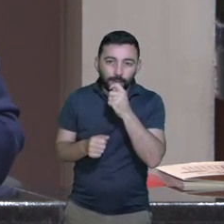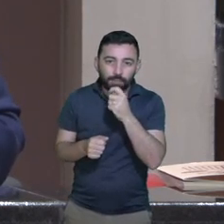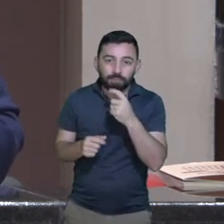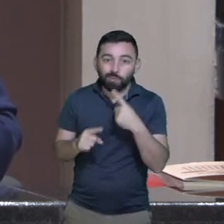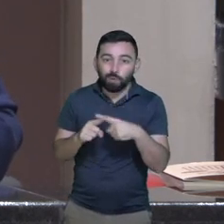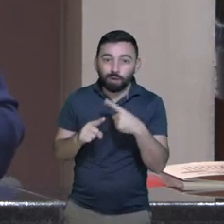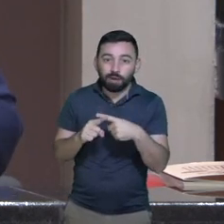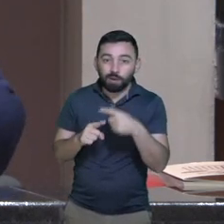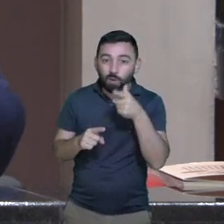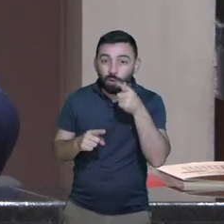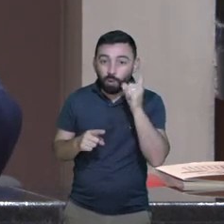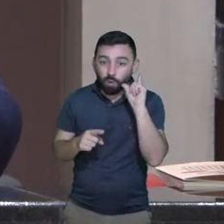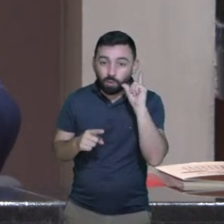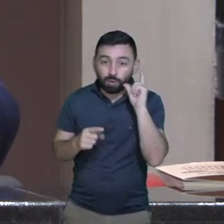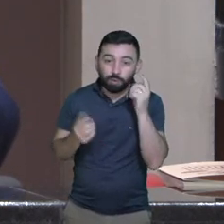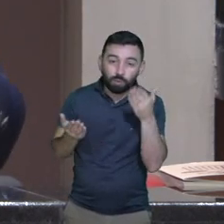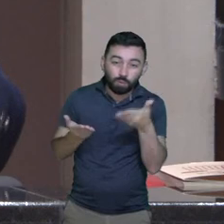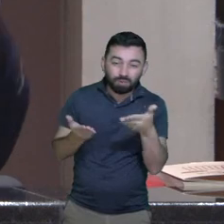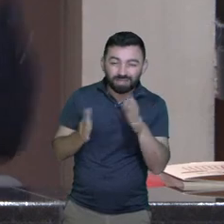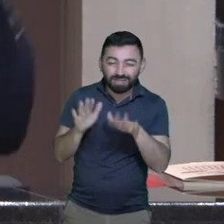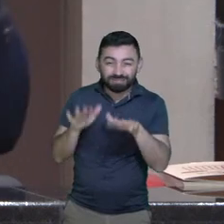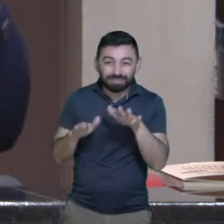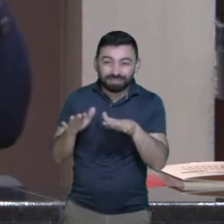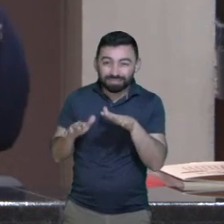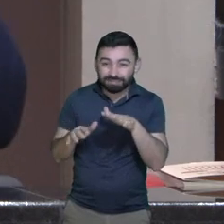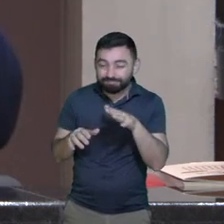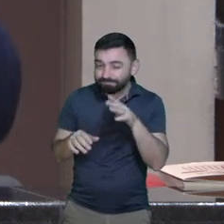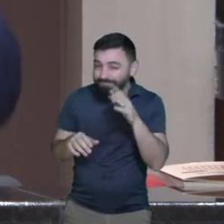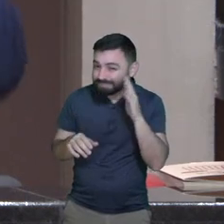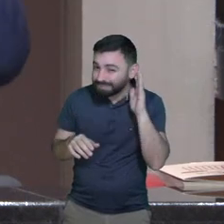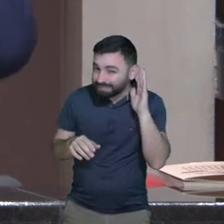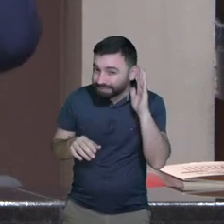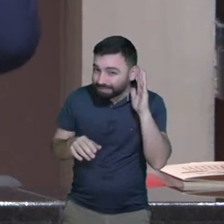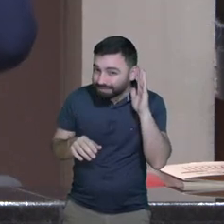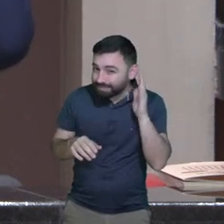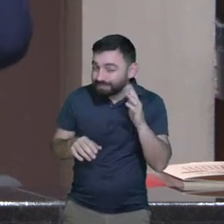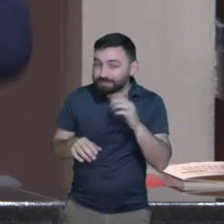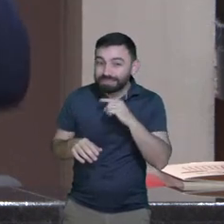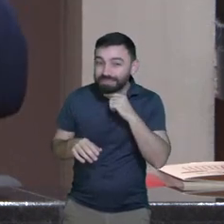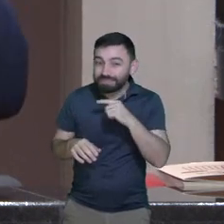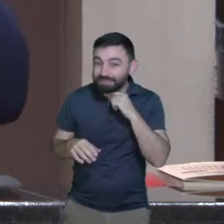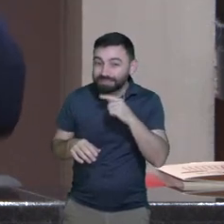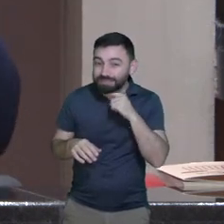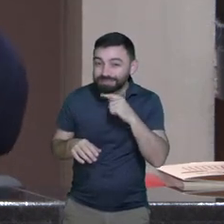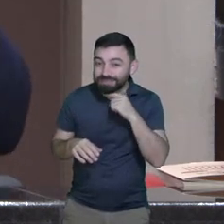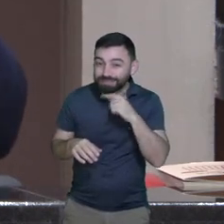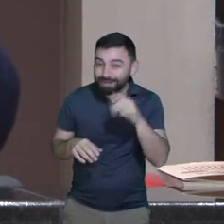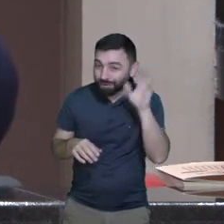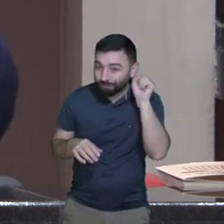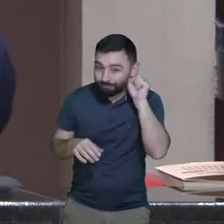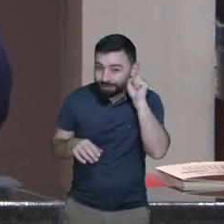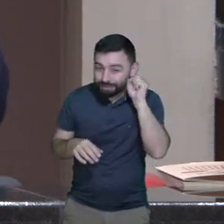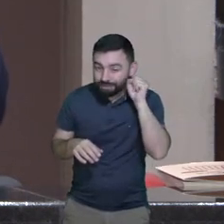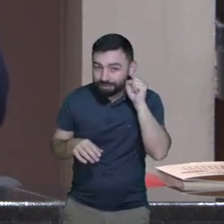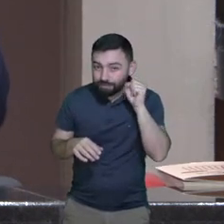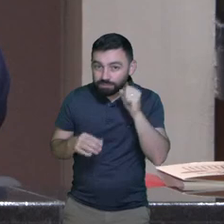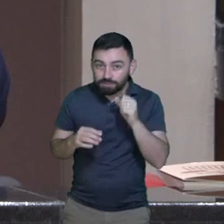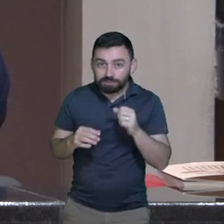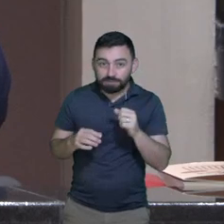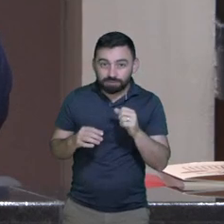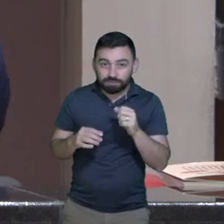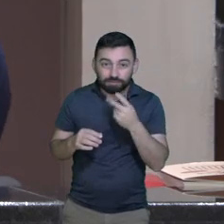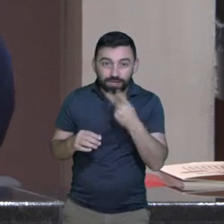porque ontem e hoje eu Em alguns momentos tinha que ficar assim da com a orelha bem aberta porque se tu falar um pouco